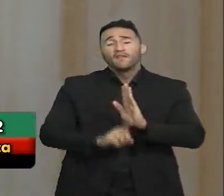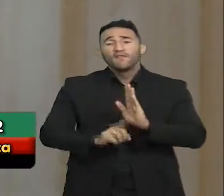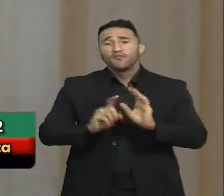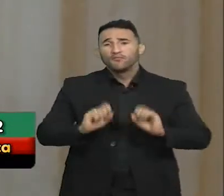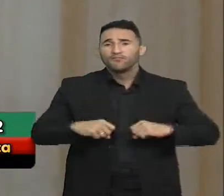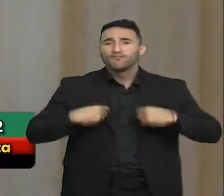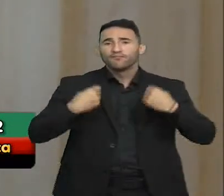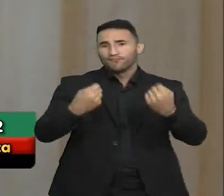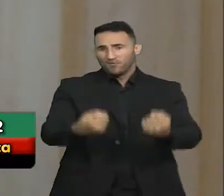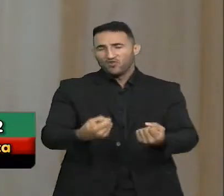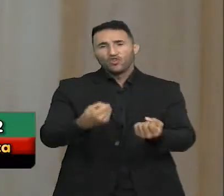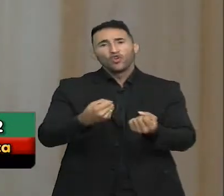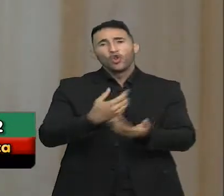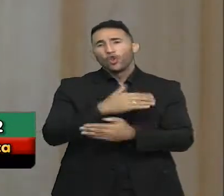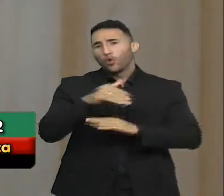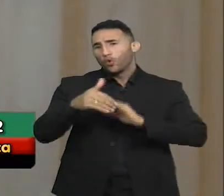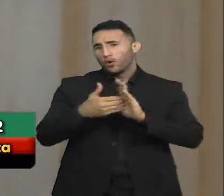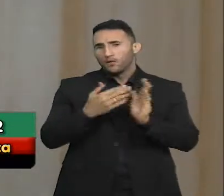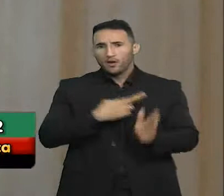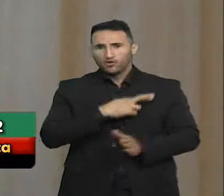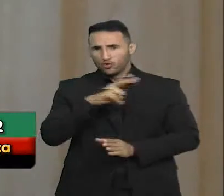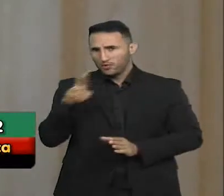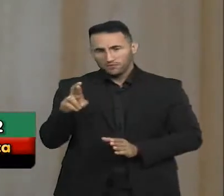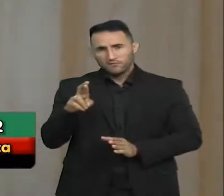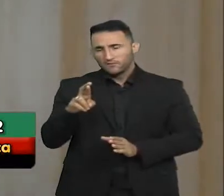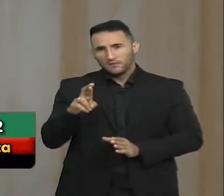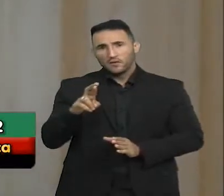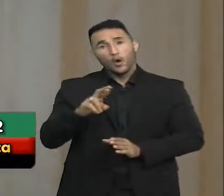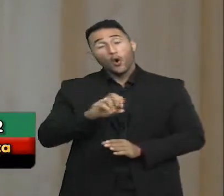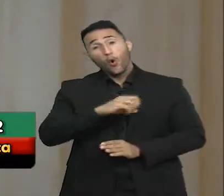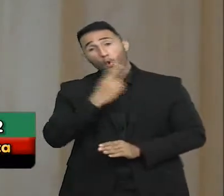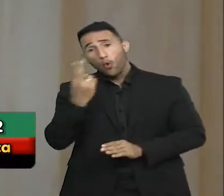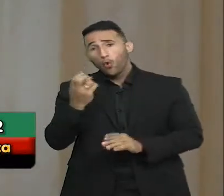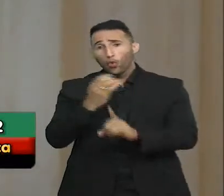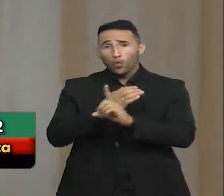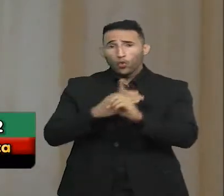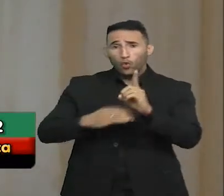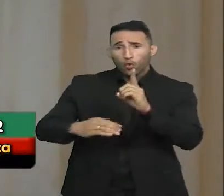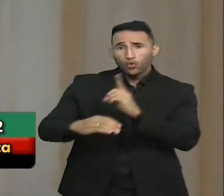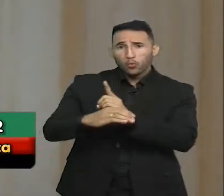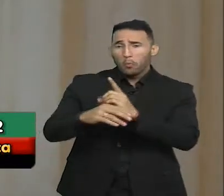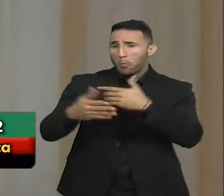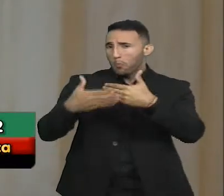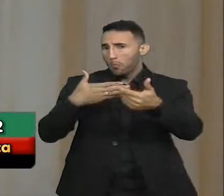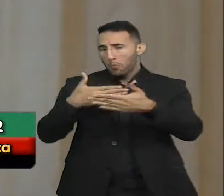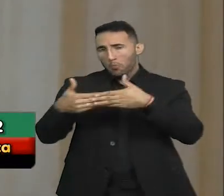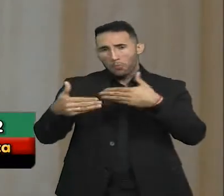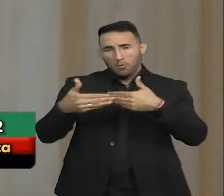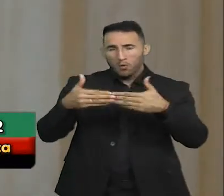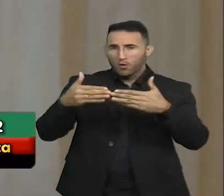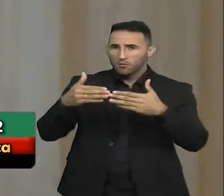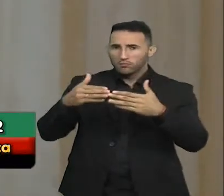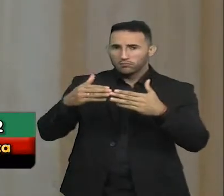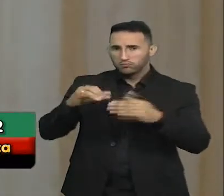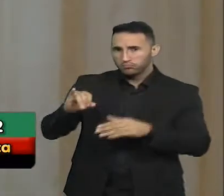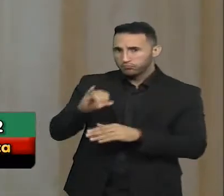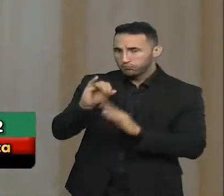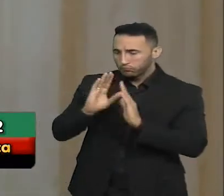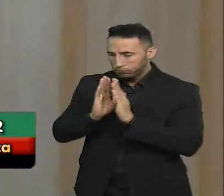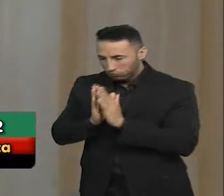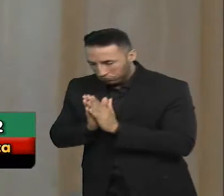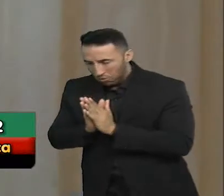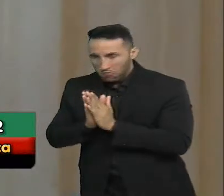de todas as religiões, e mesmo do culto de cada um ao seu sagrado, tá? Que foi o que o